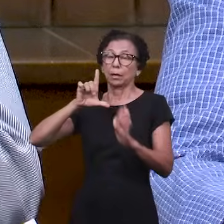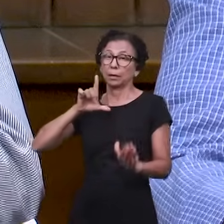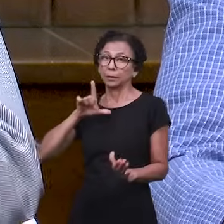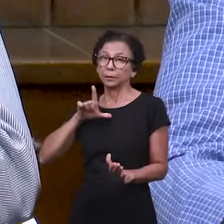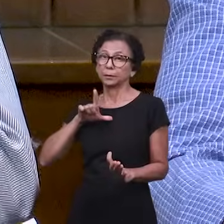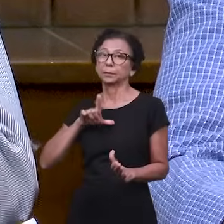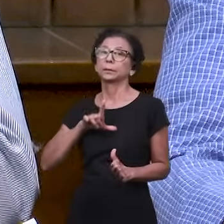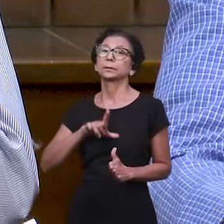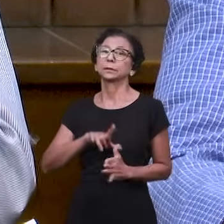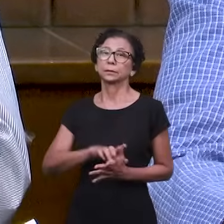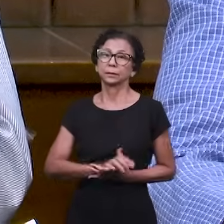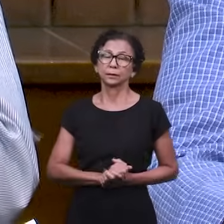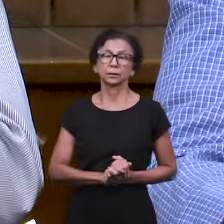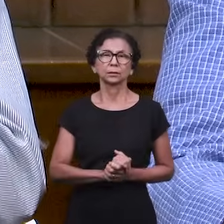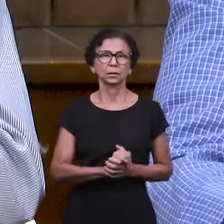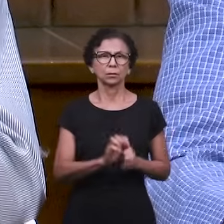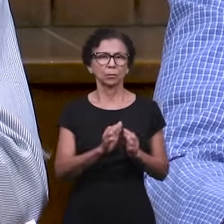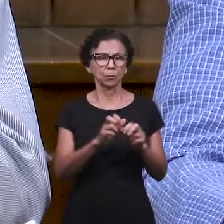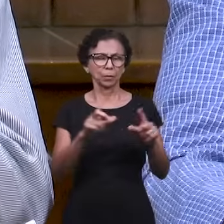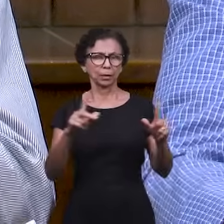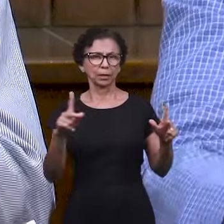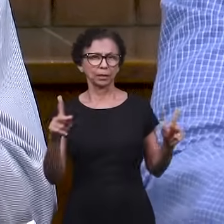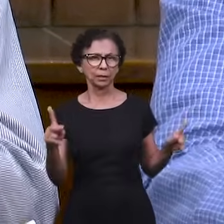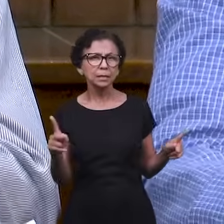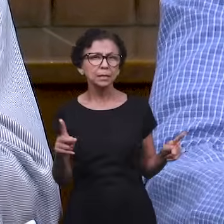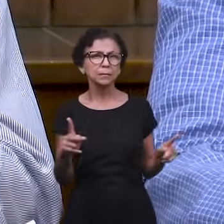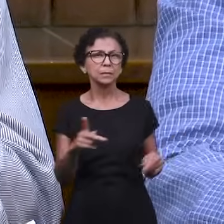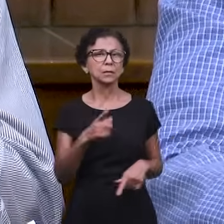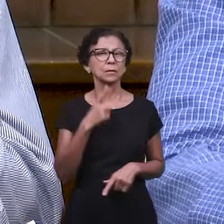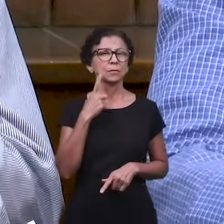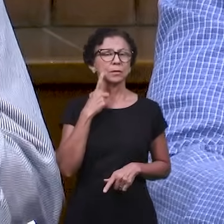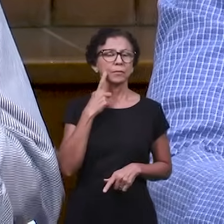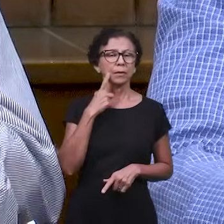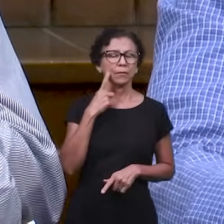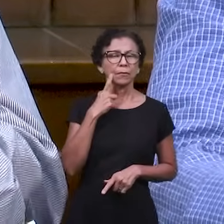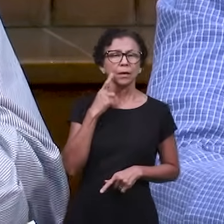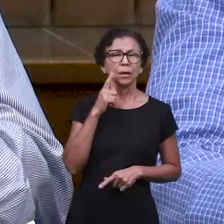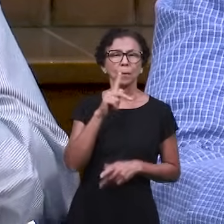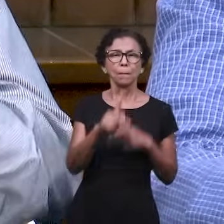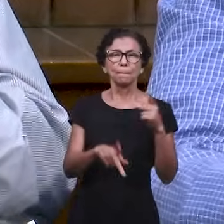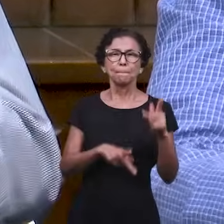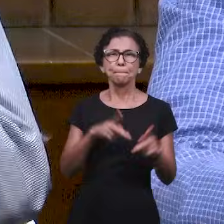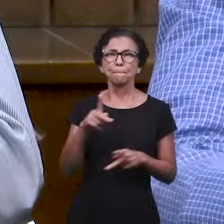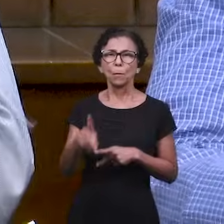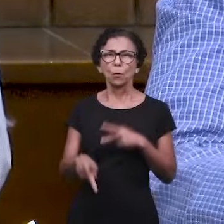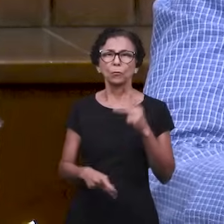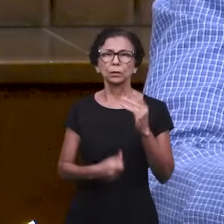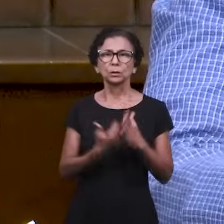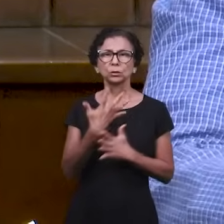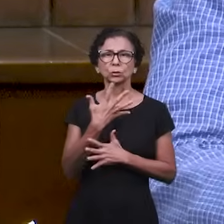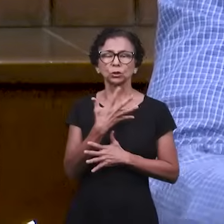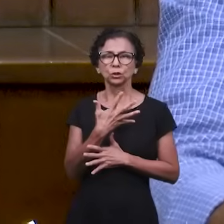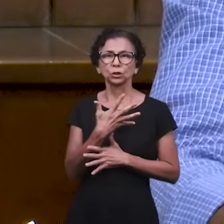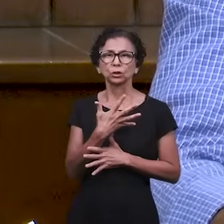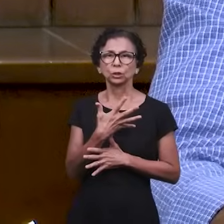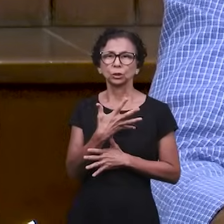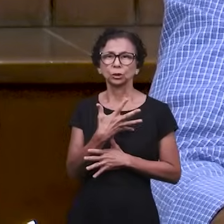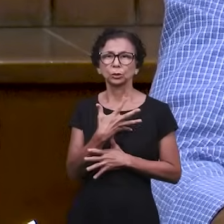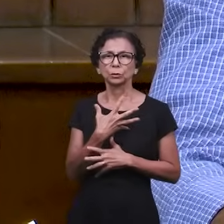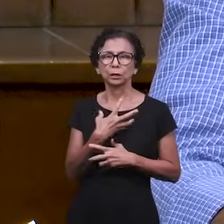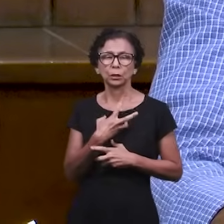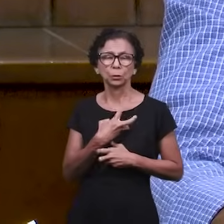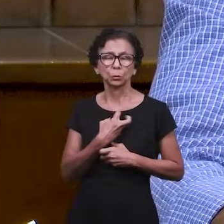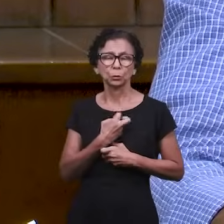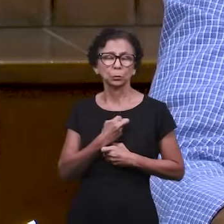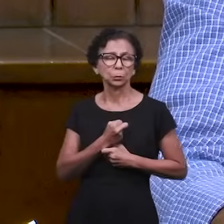você lê o Apocalipse, aqueles que vieram de grande tribulação, não é o que nós chamamos da grande tribulação, não é